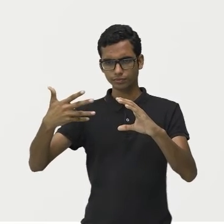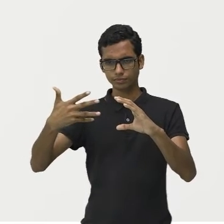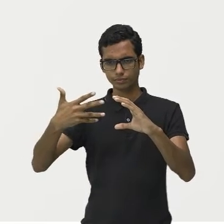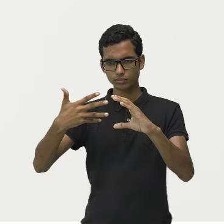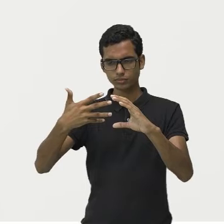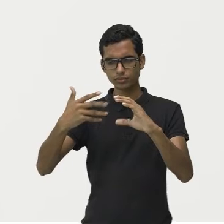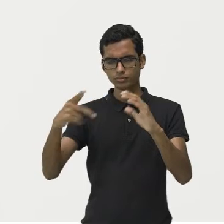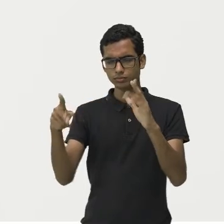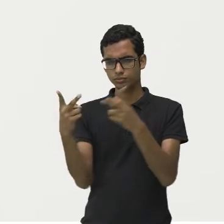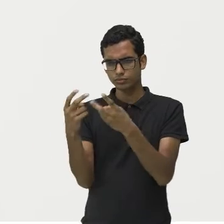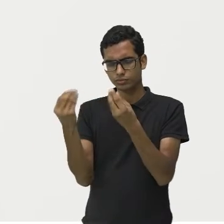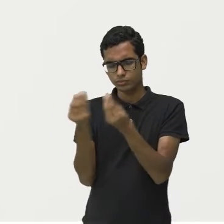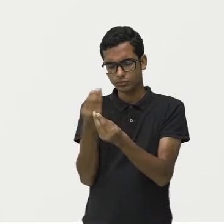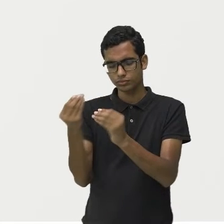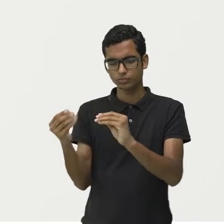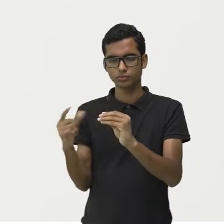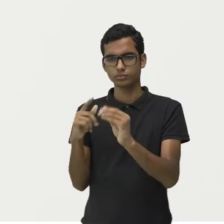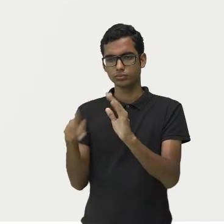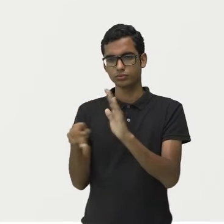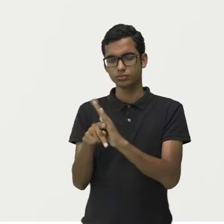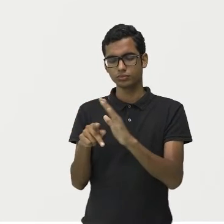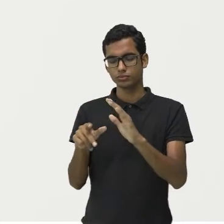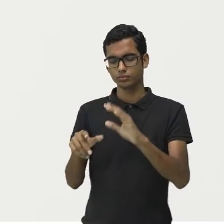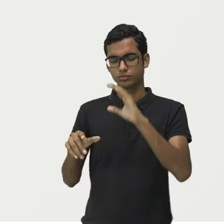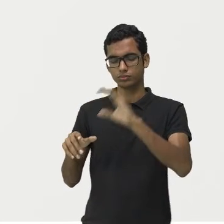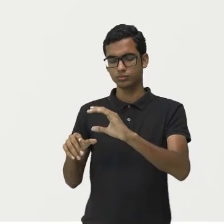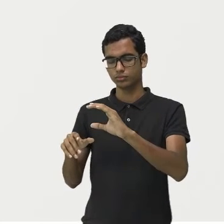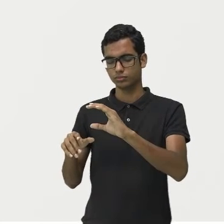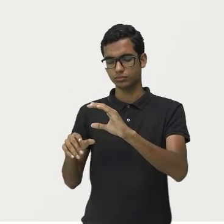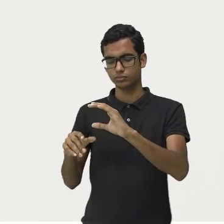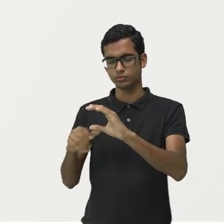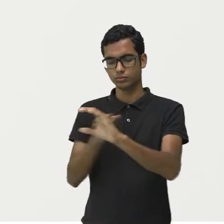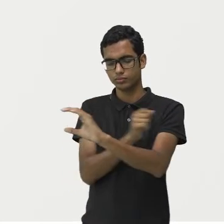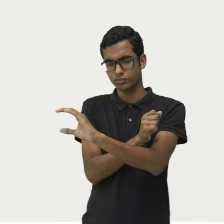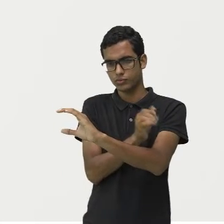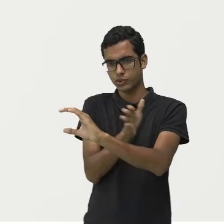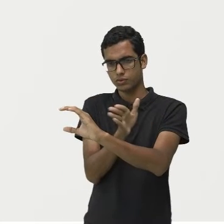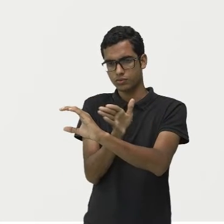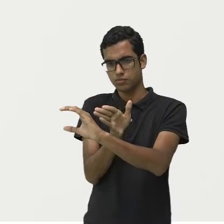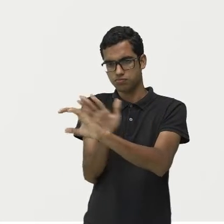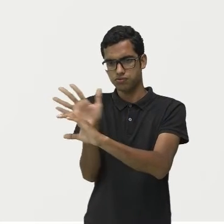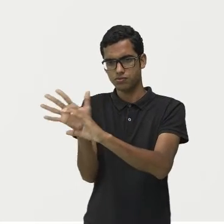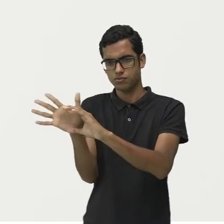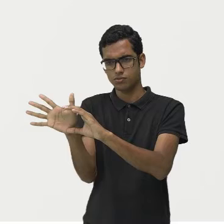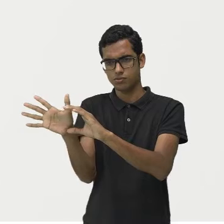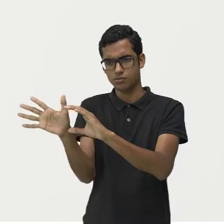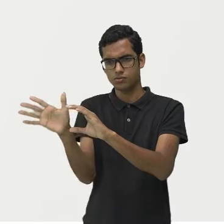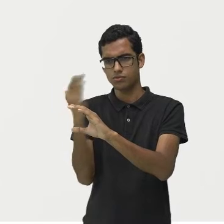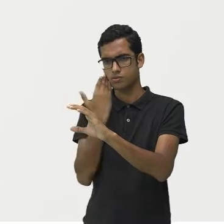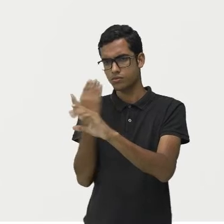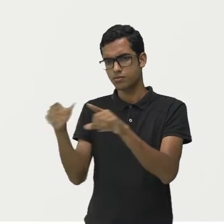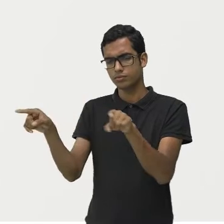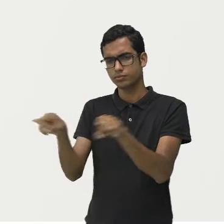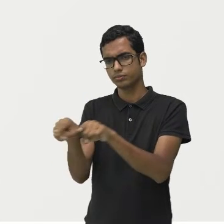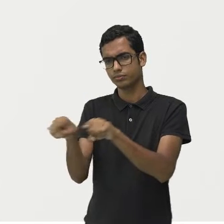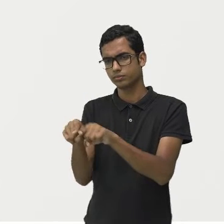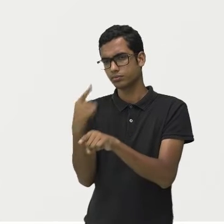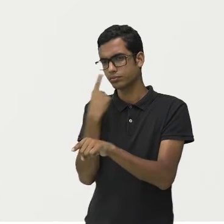né, para o mesmo lado de onde veio o raio. O outro raio que chega reflete também